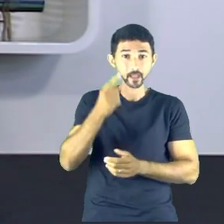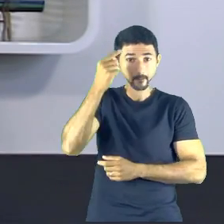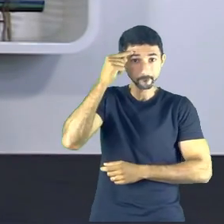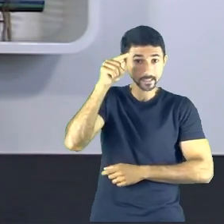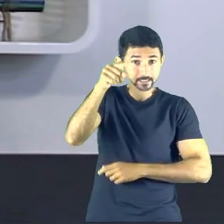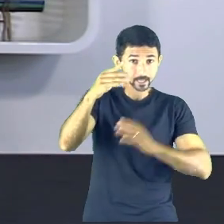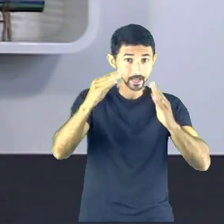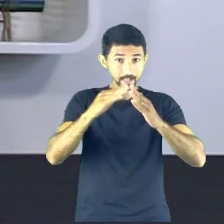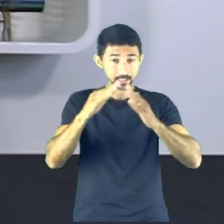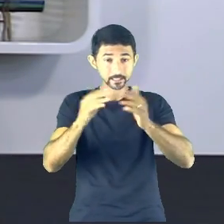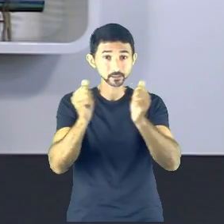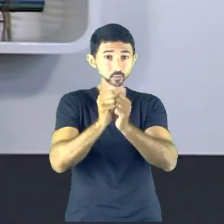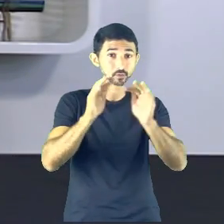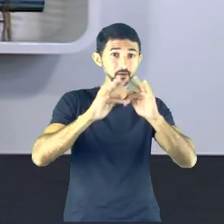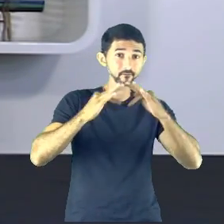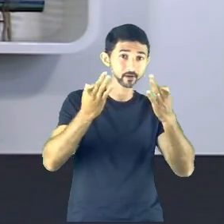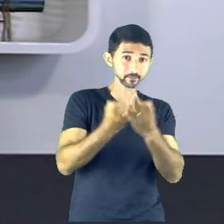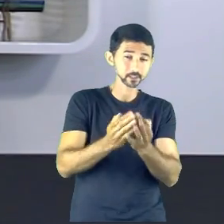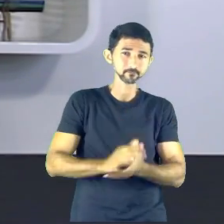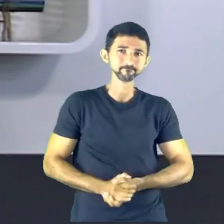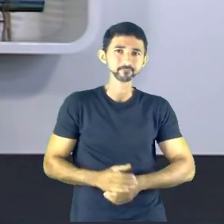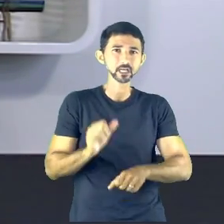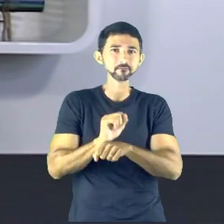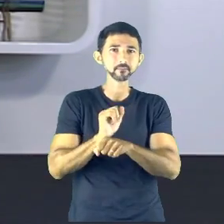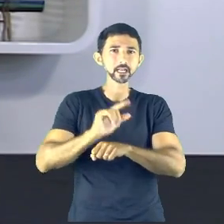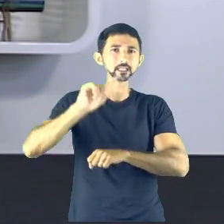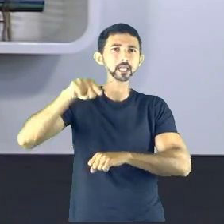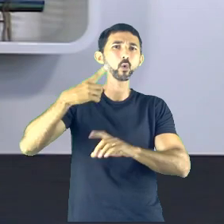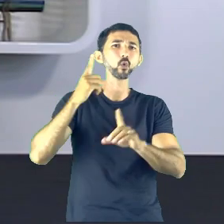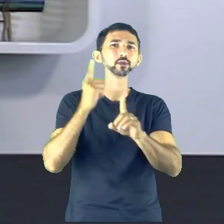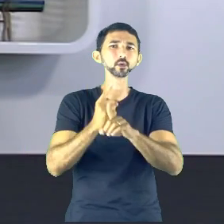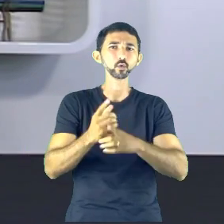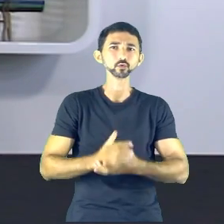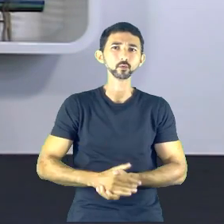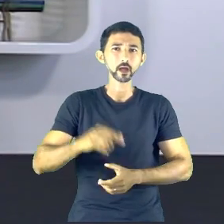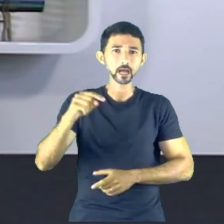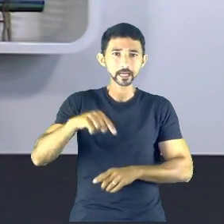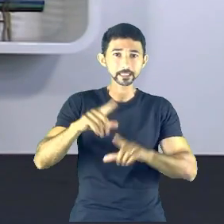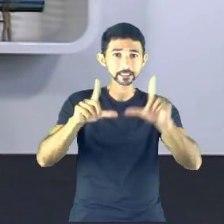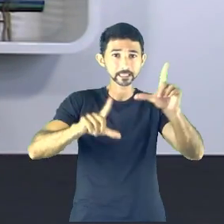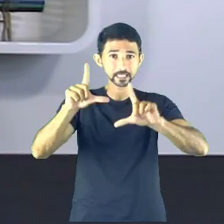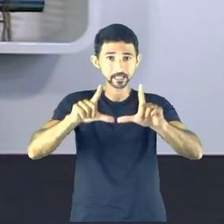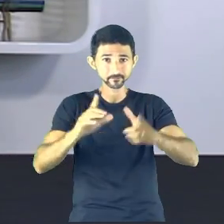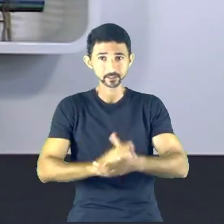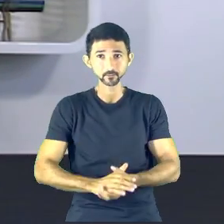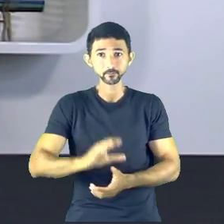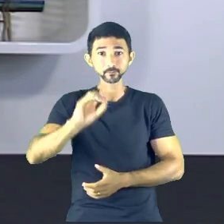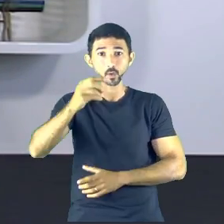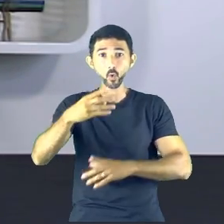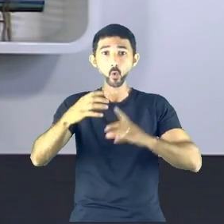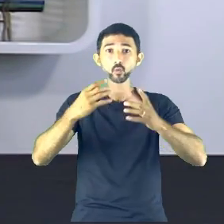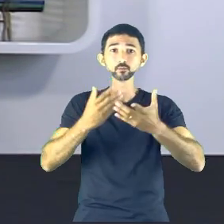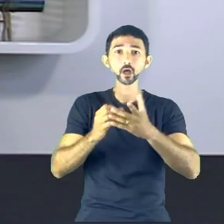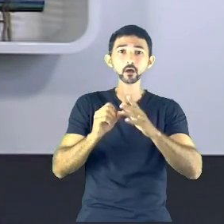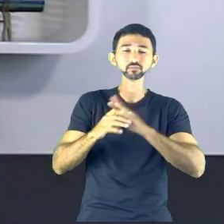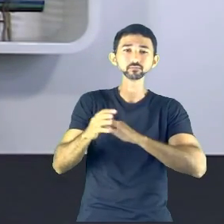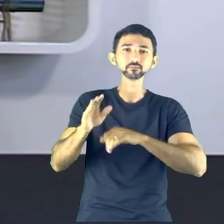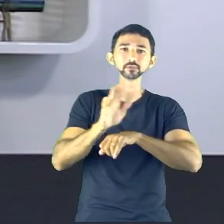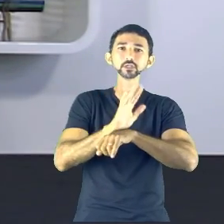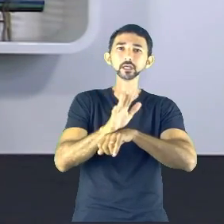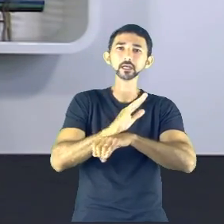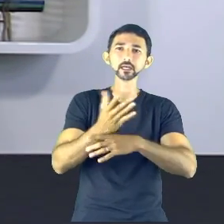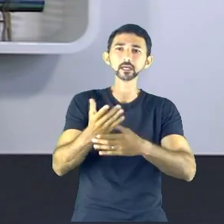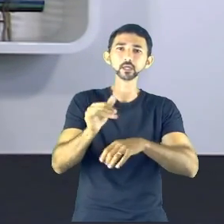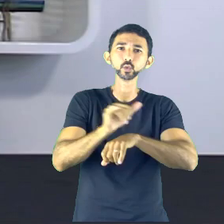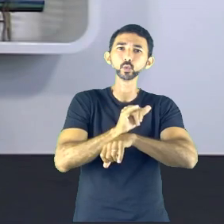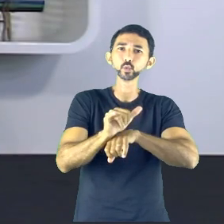seguinte, reflitam aí na casa de vocês junto com os familiares e aguardem nosso próximo encontro aqui na Rede TV ou aguardem a publicação desta